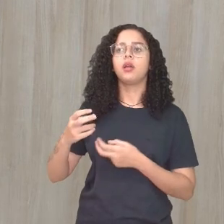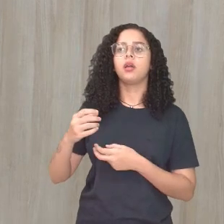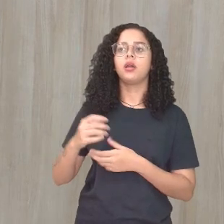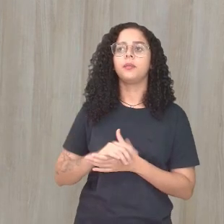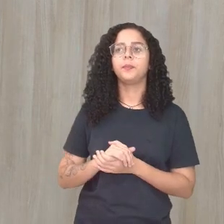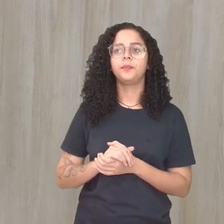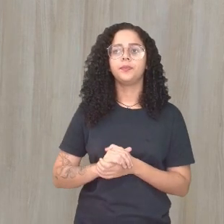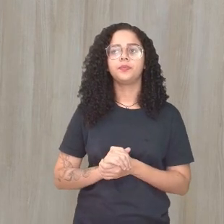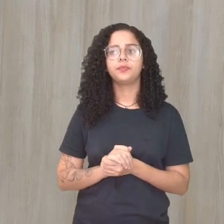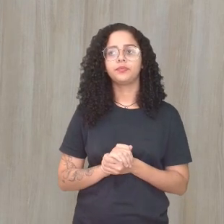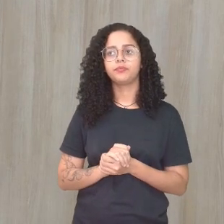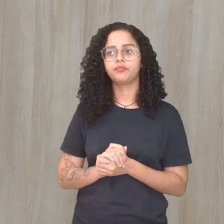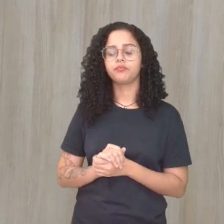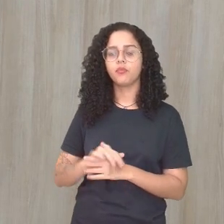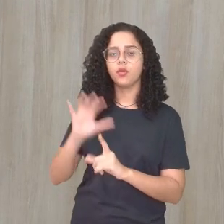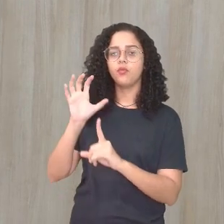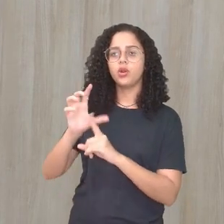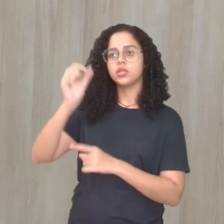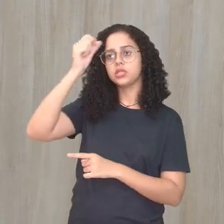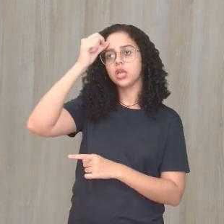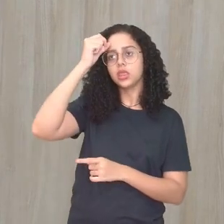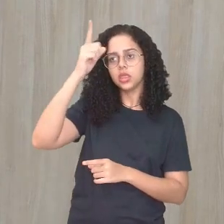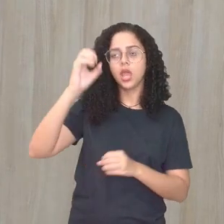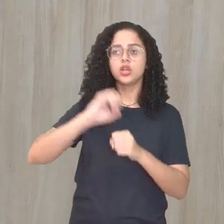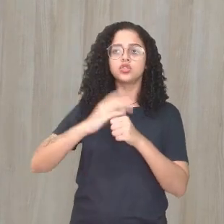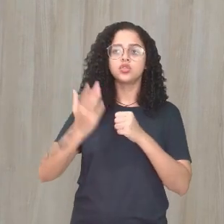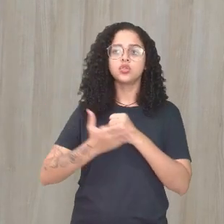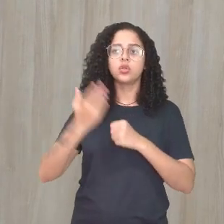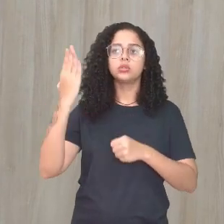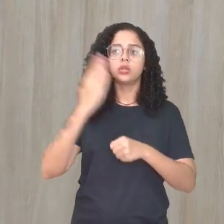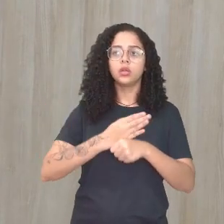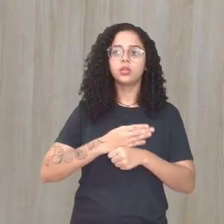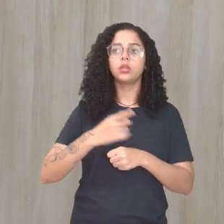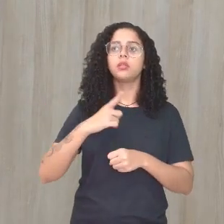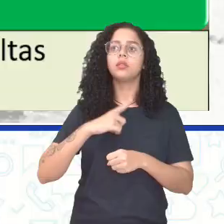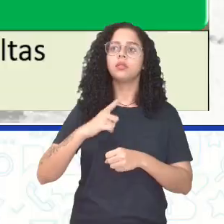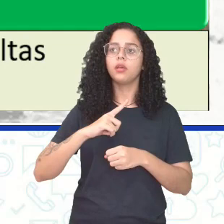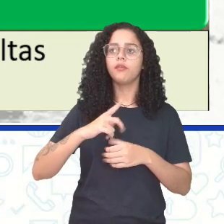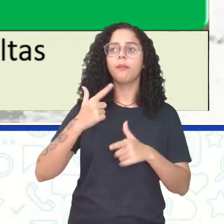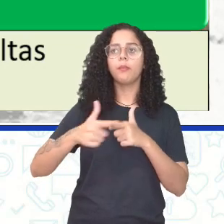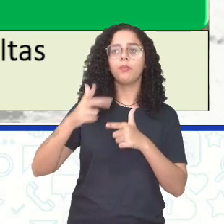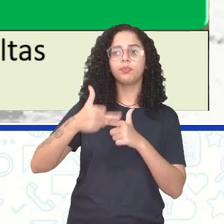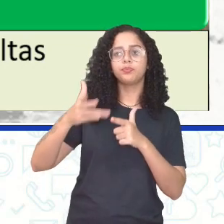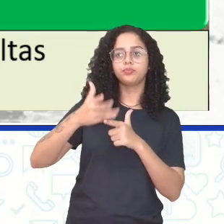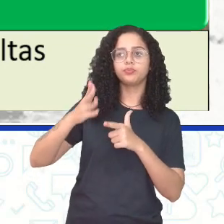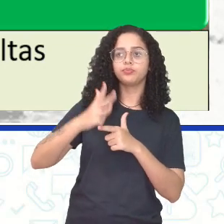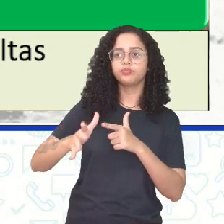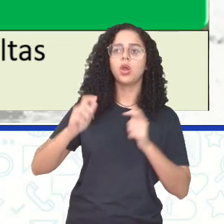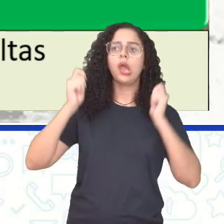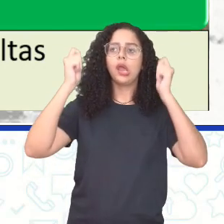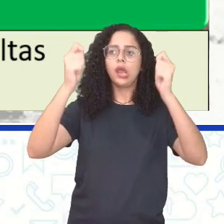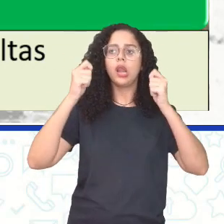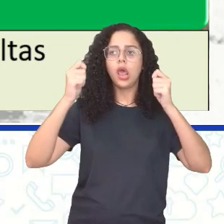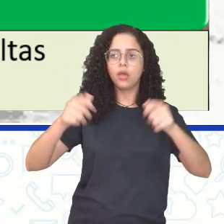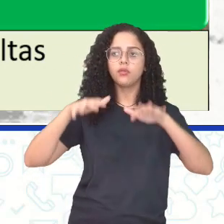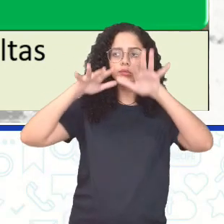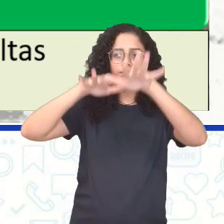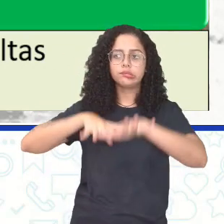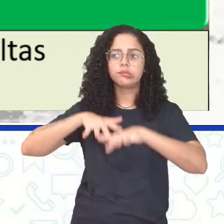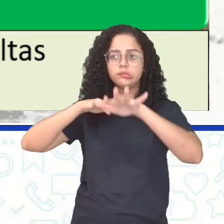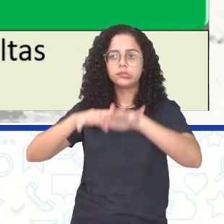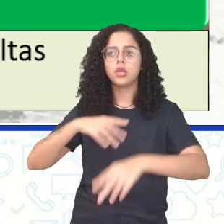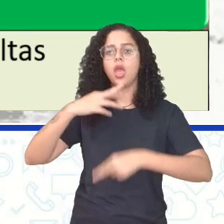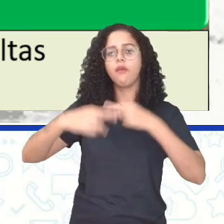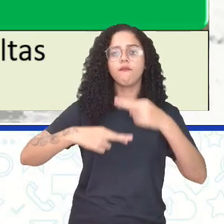ascensão de ideias socialistas e desembocou aí uma crise social com greves, manifestações e